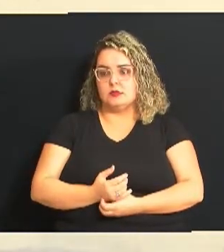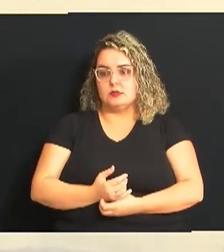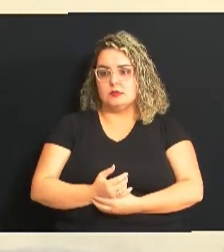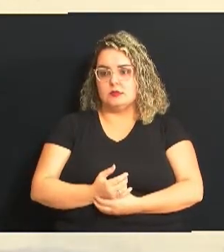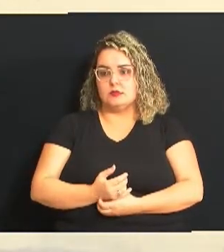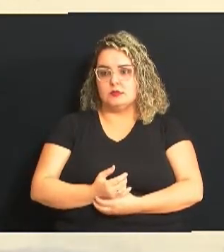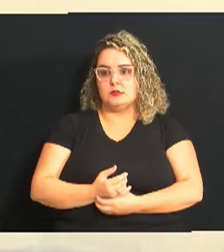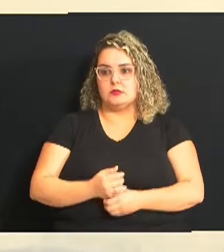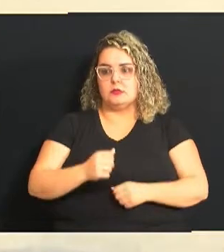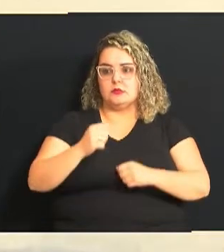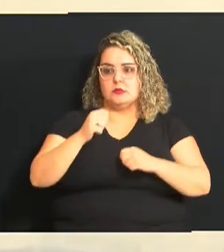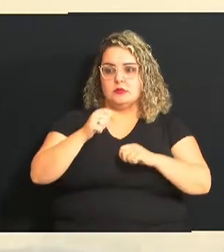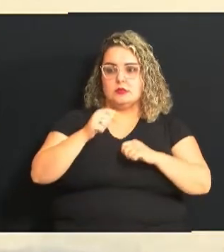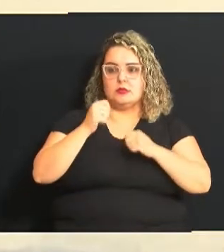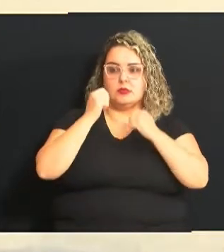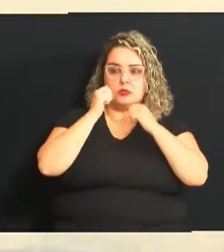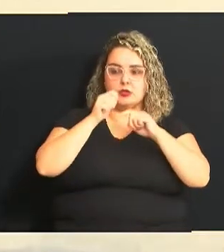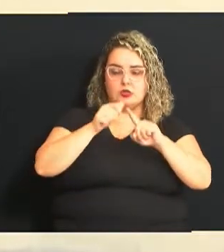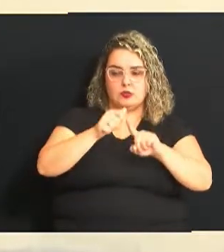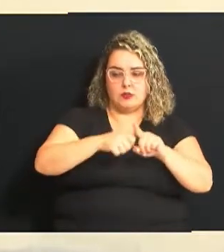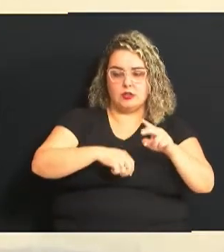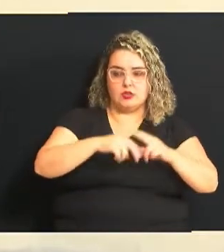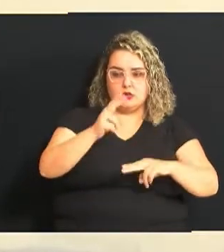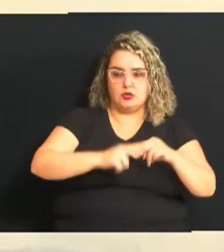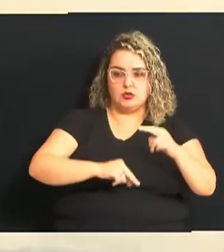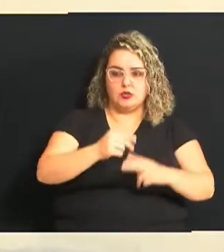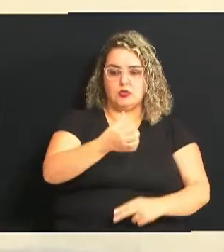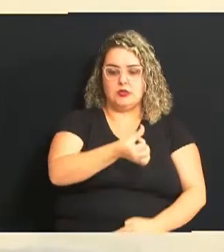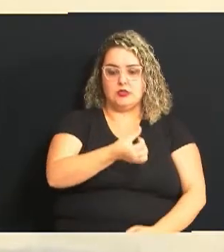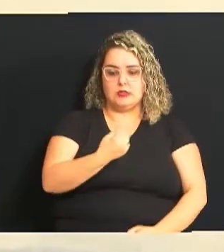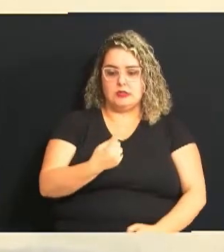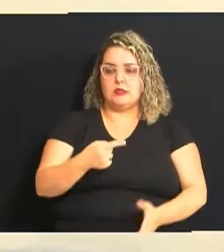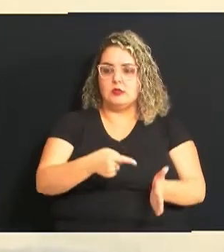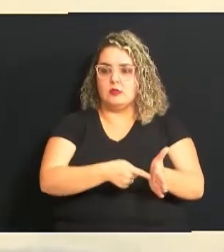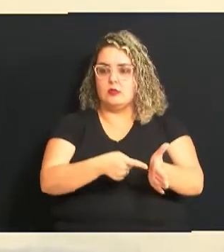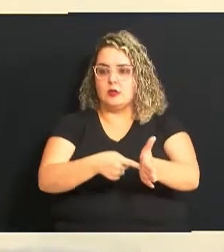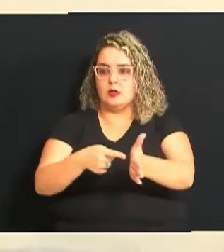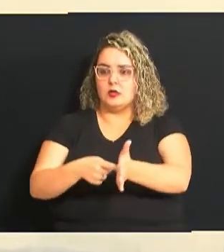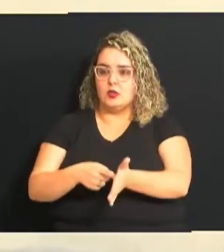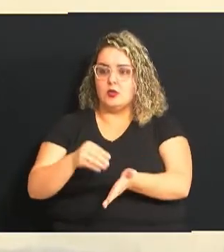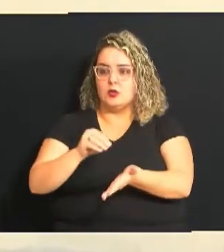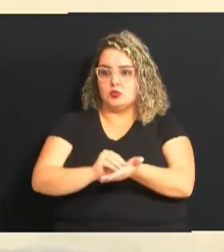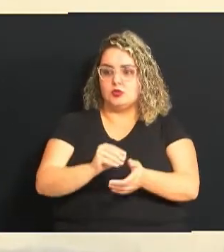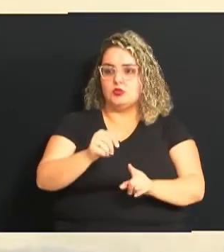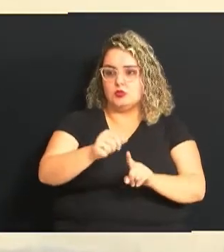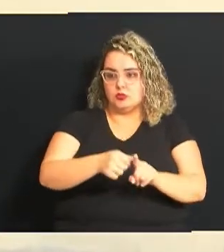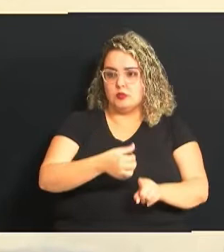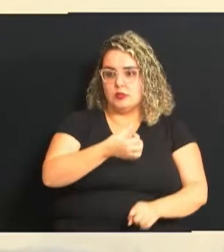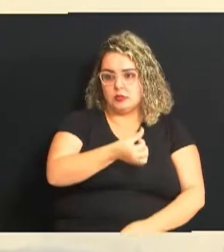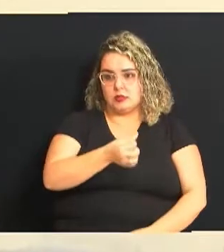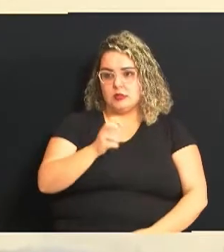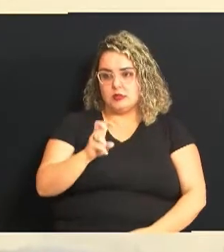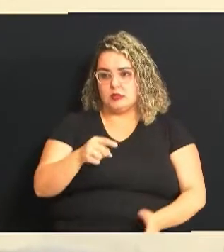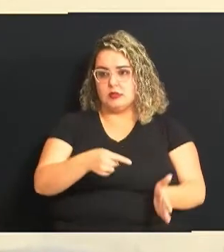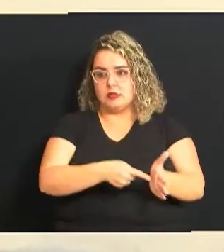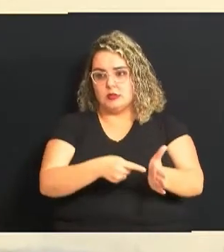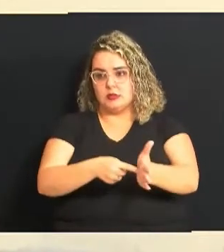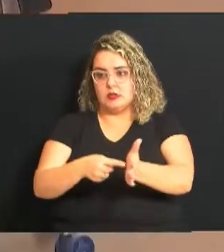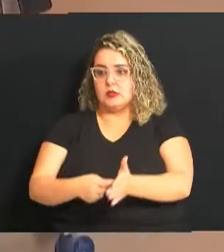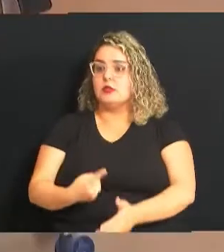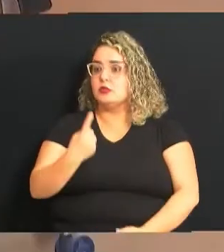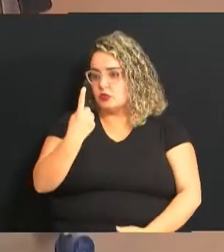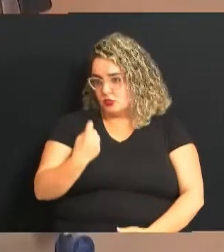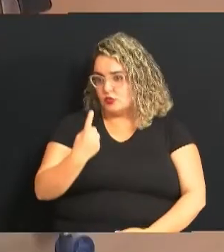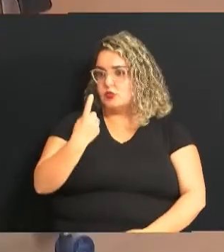Em junho foram 61 denúncias, o último mês foram 65 denúncias. No único mês?